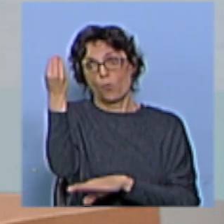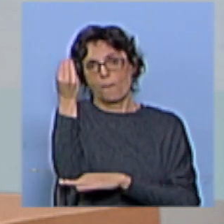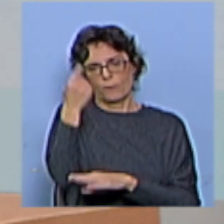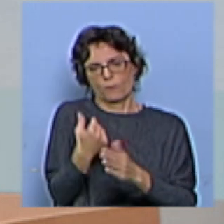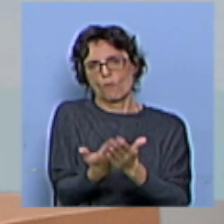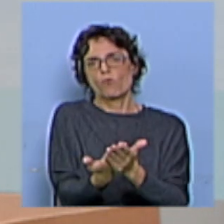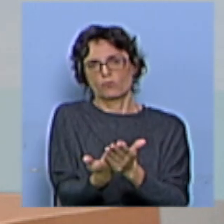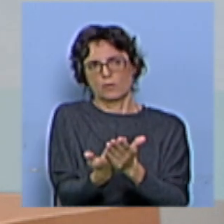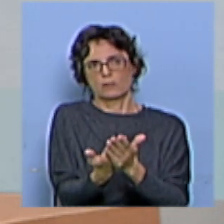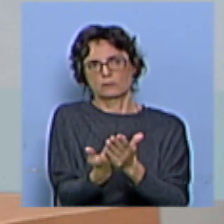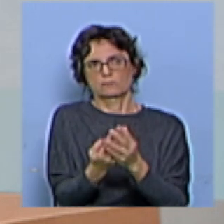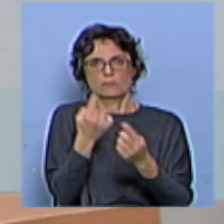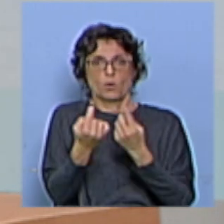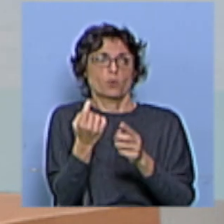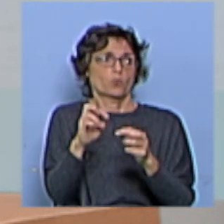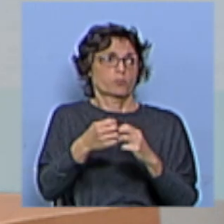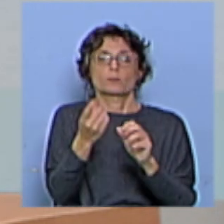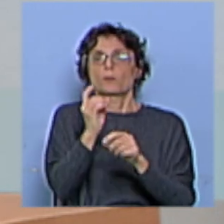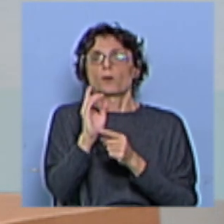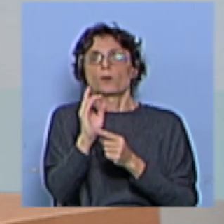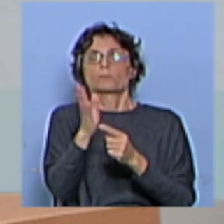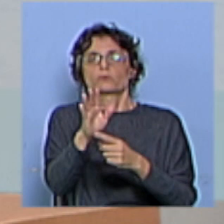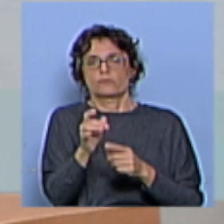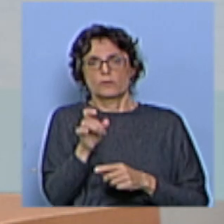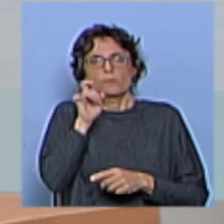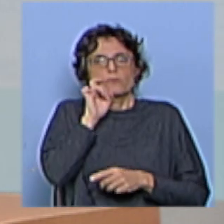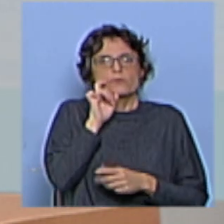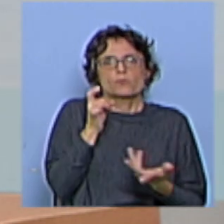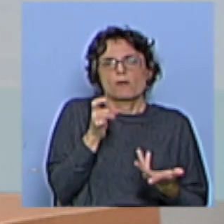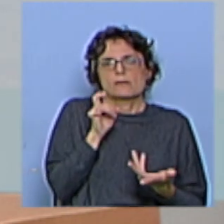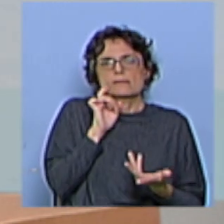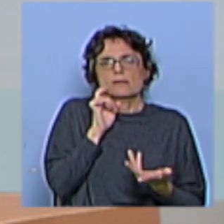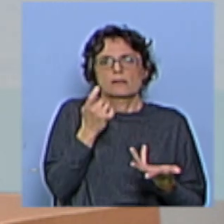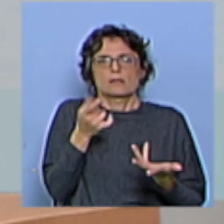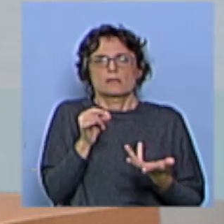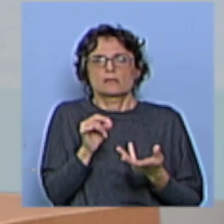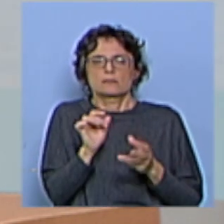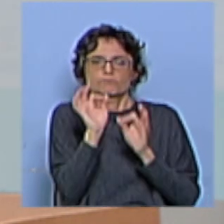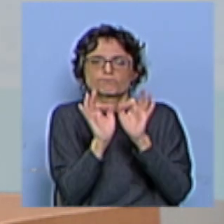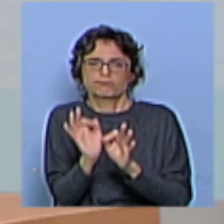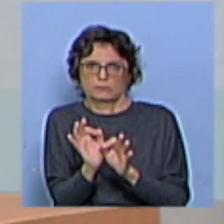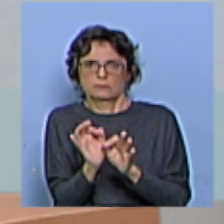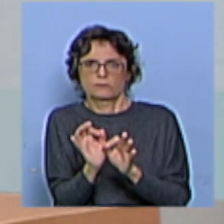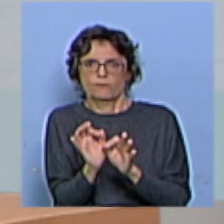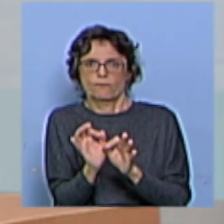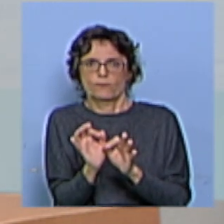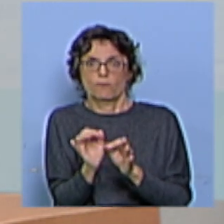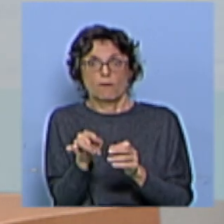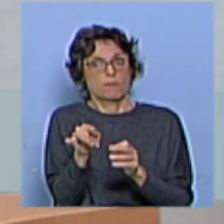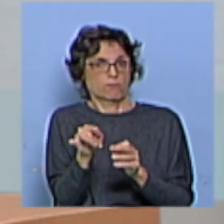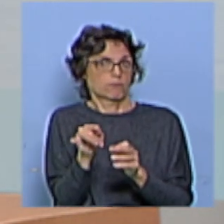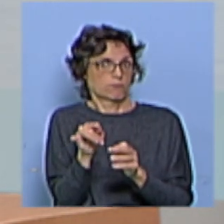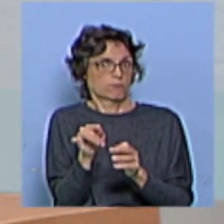colocam, designadamente de segurança, de conservação, porque são muitas vezes essas as razões pelas quais o património e